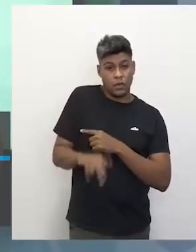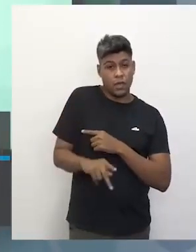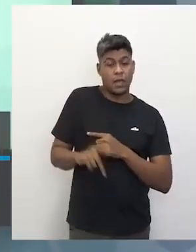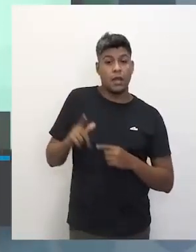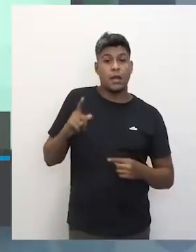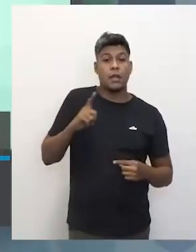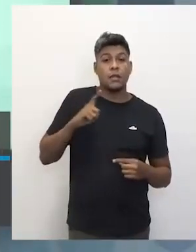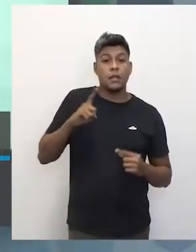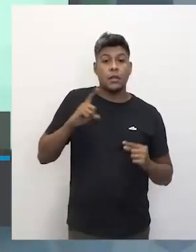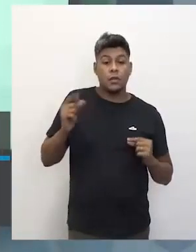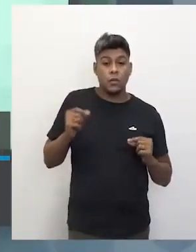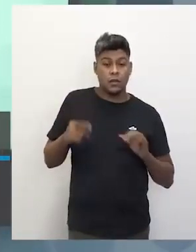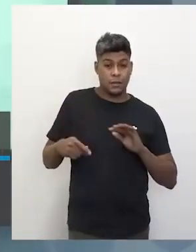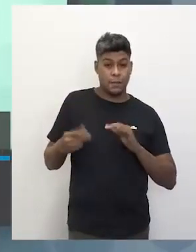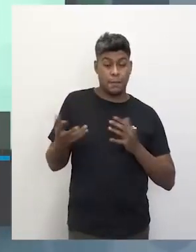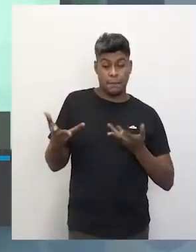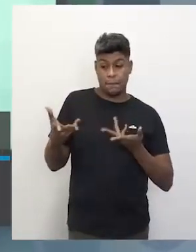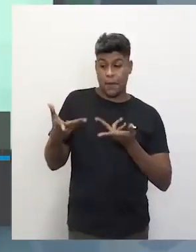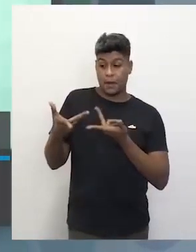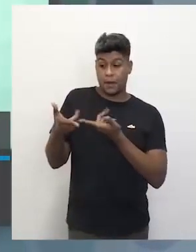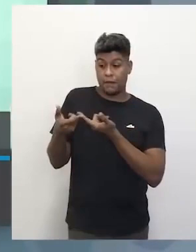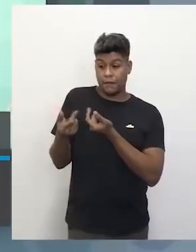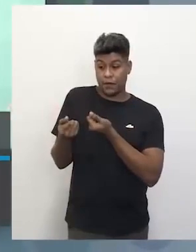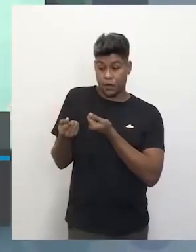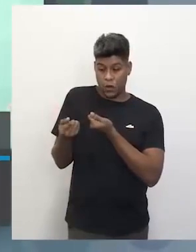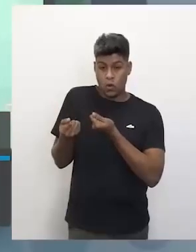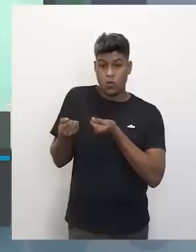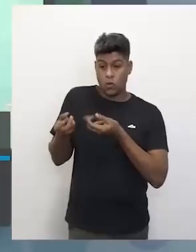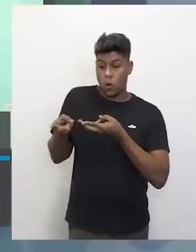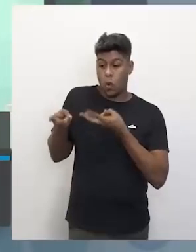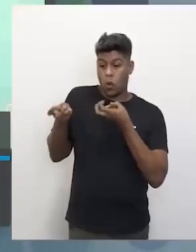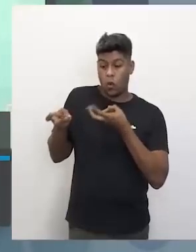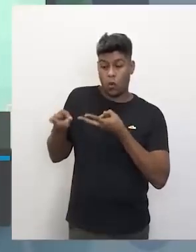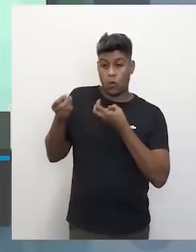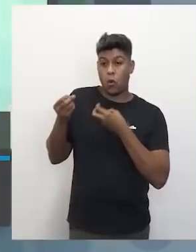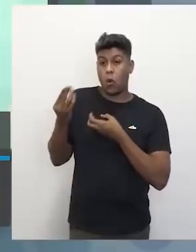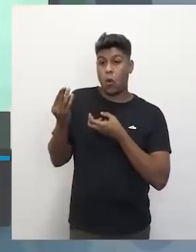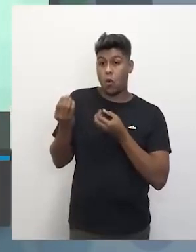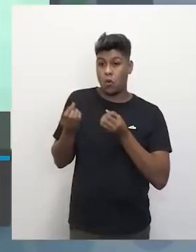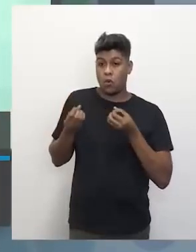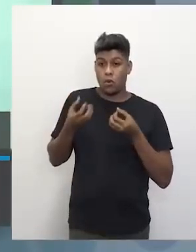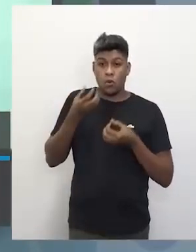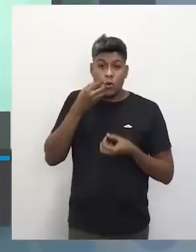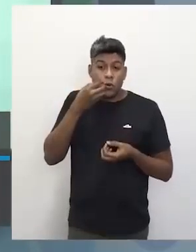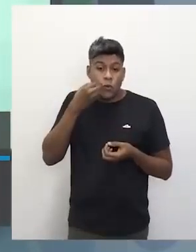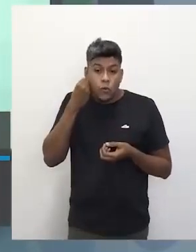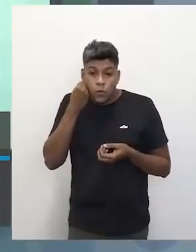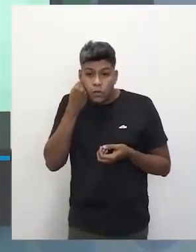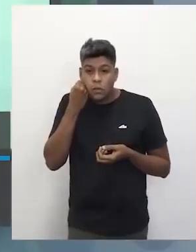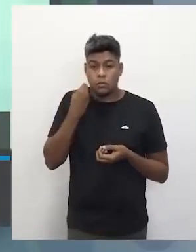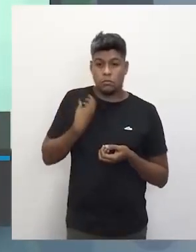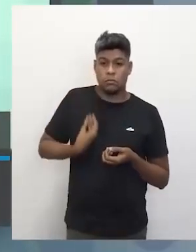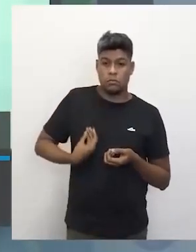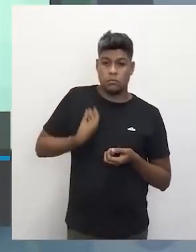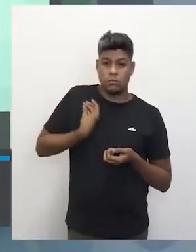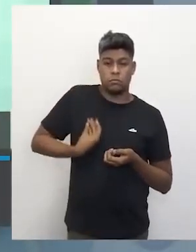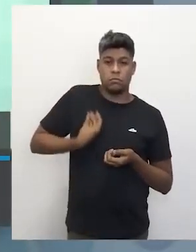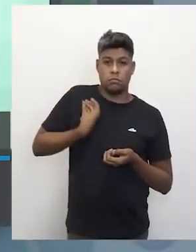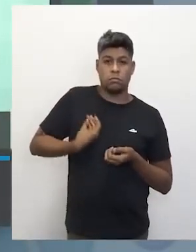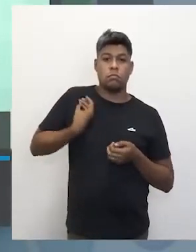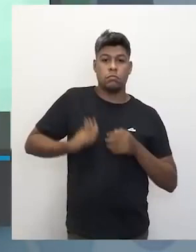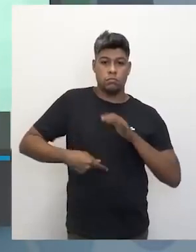um valor comercial muito grande, ou pode acontecer o caso de uma doação, como aconteceu na Pinacoteca do Estado, né, com